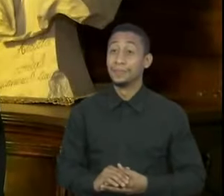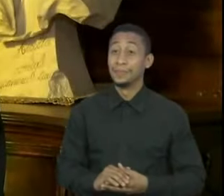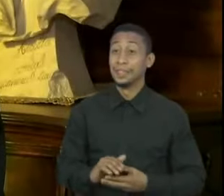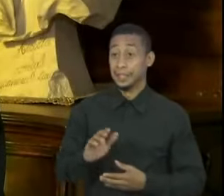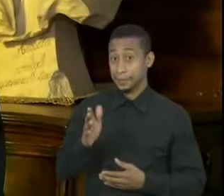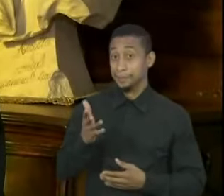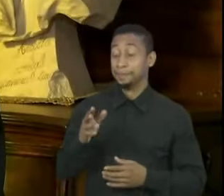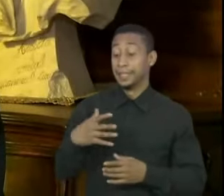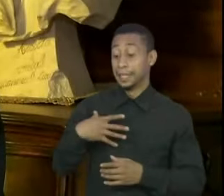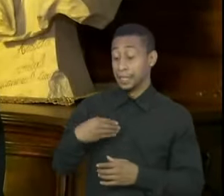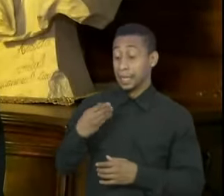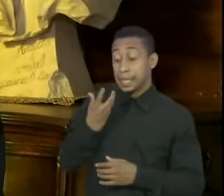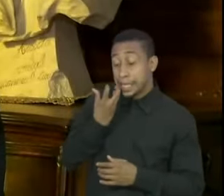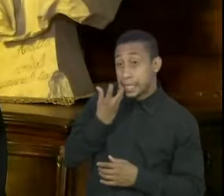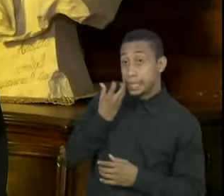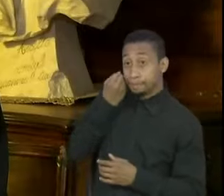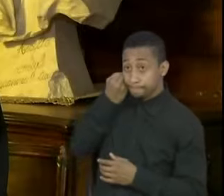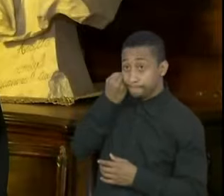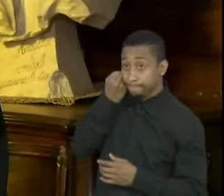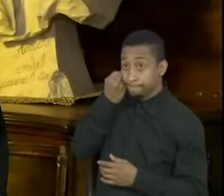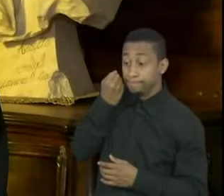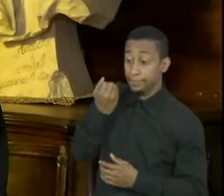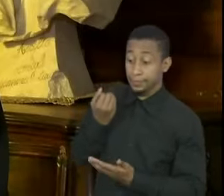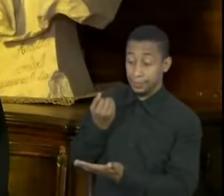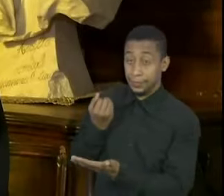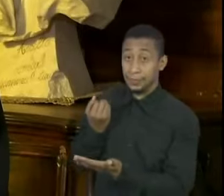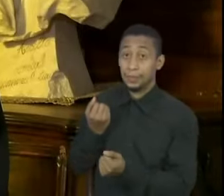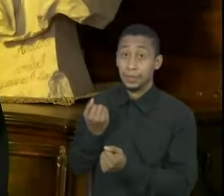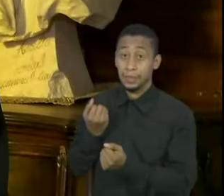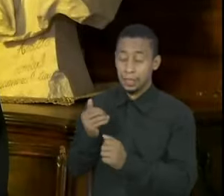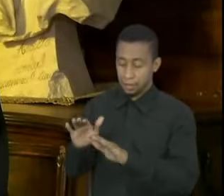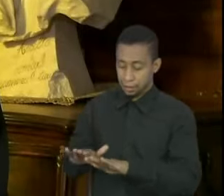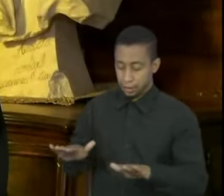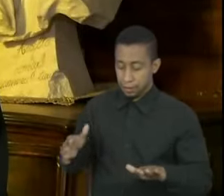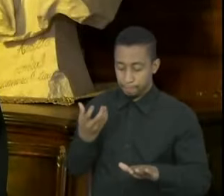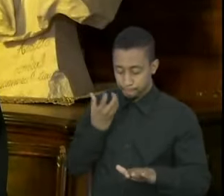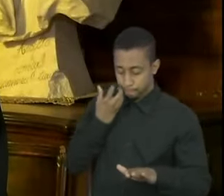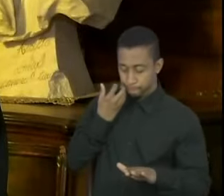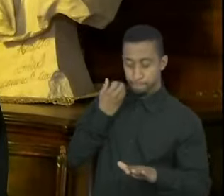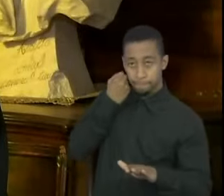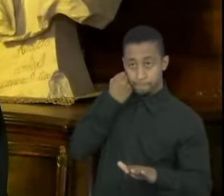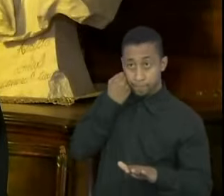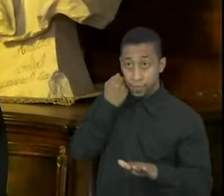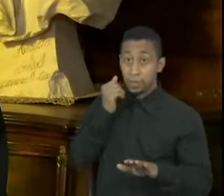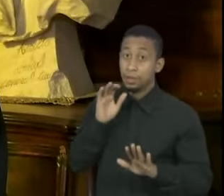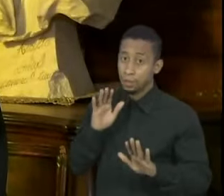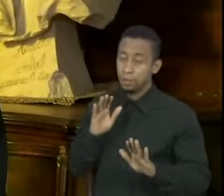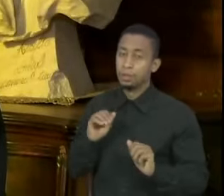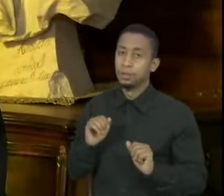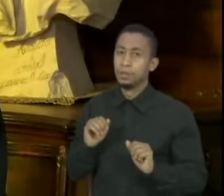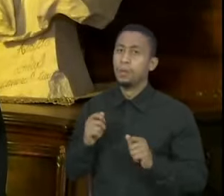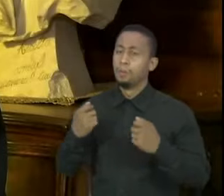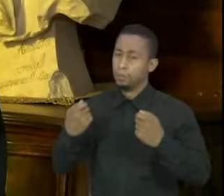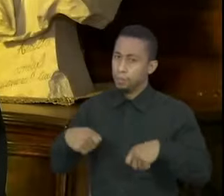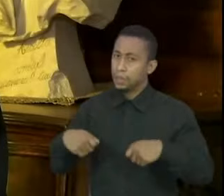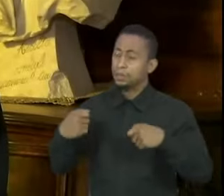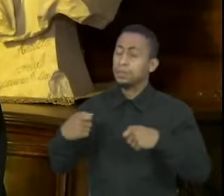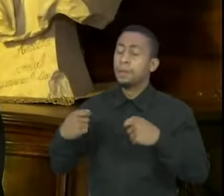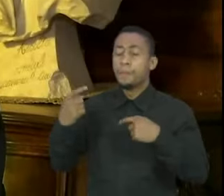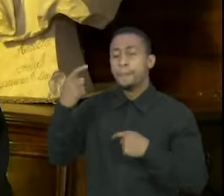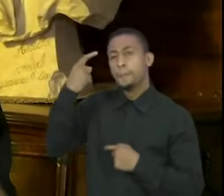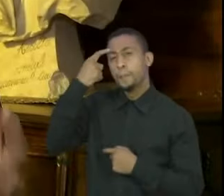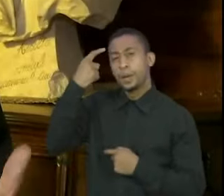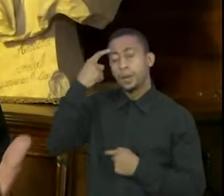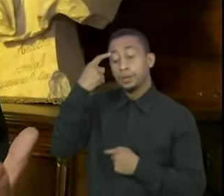adoção de crianças naturalmente é precisa os ser olhada do lado da Criança